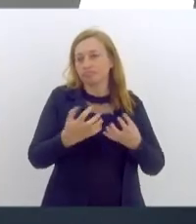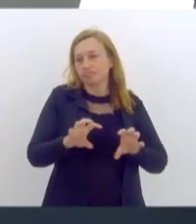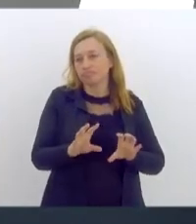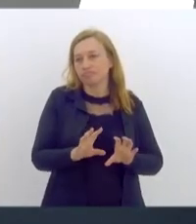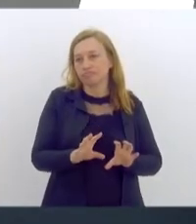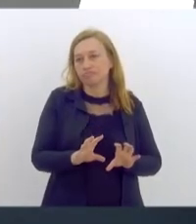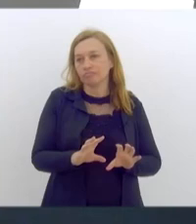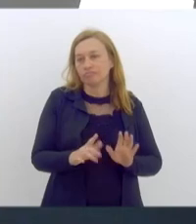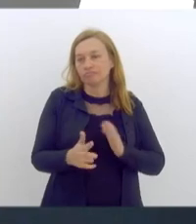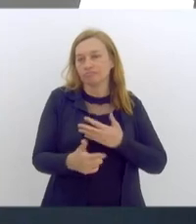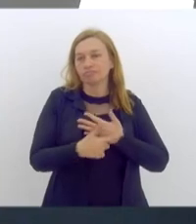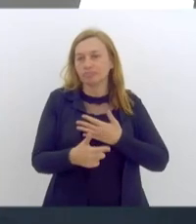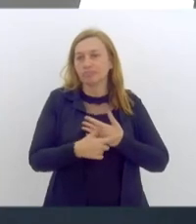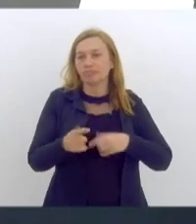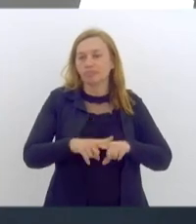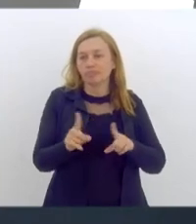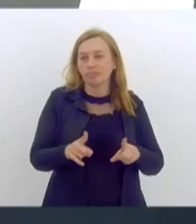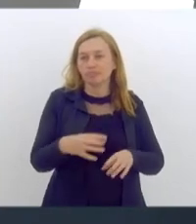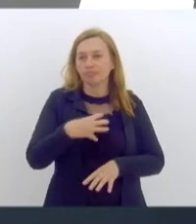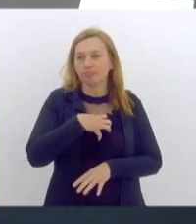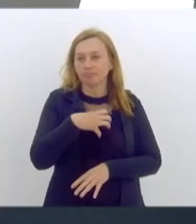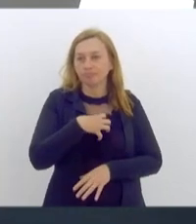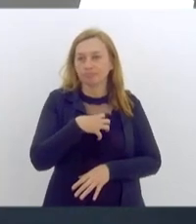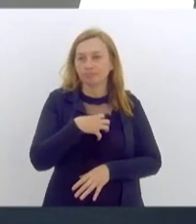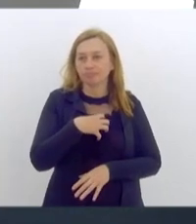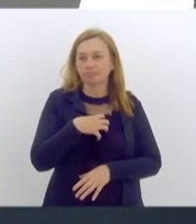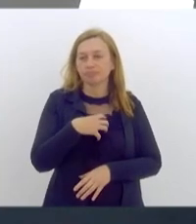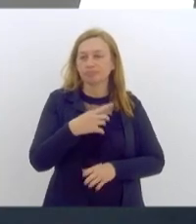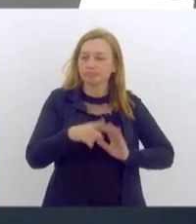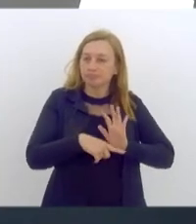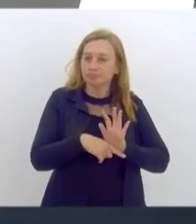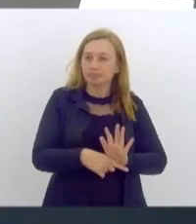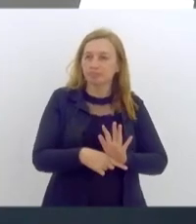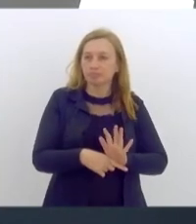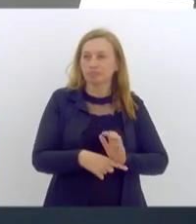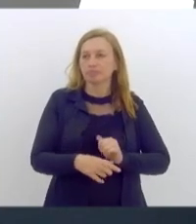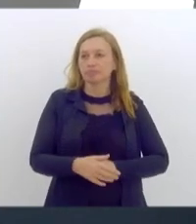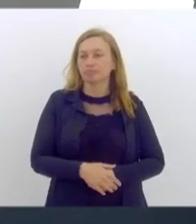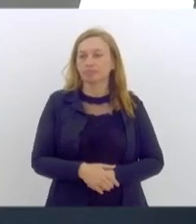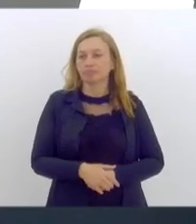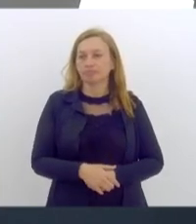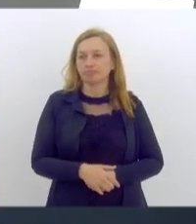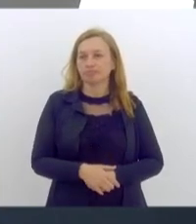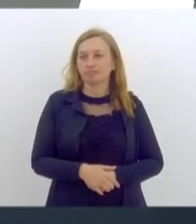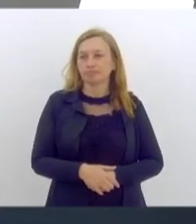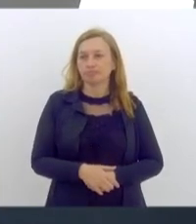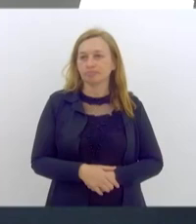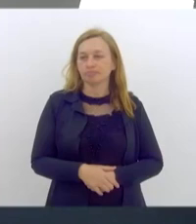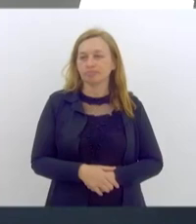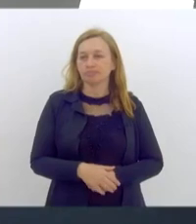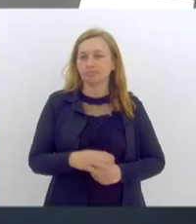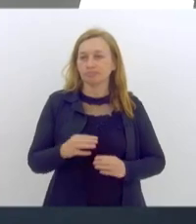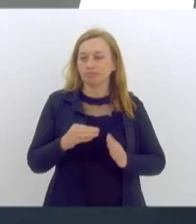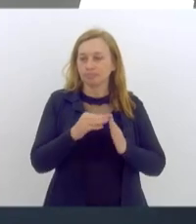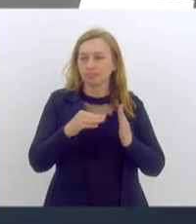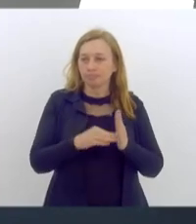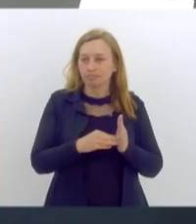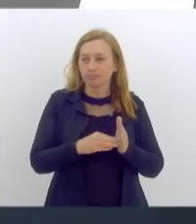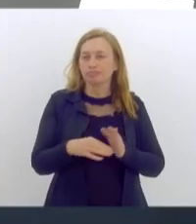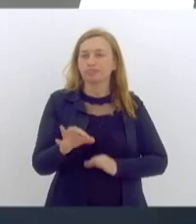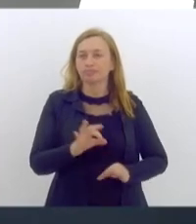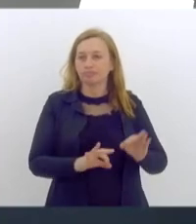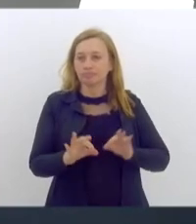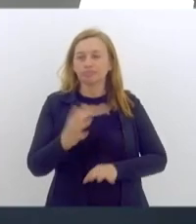esse papel mas é no sentido realmente de contribuir é que seja estabelecido metas né para o programa